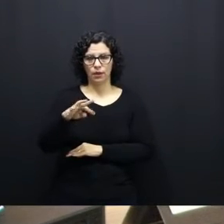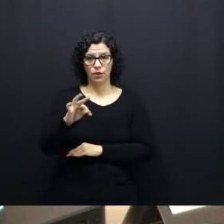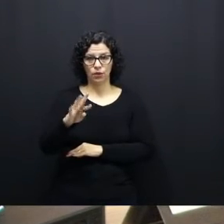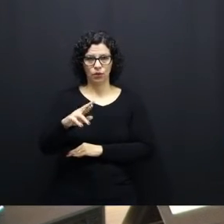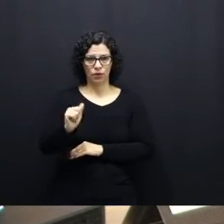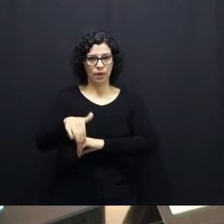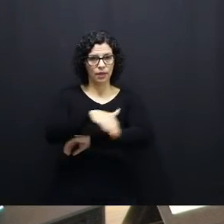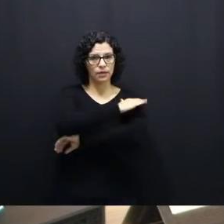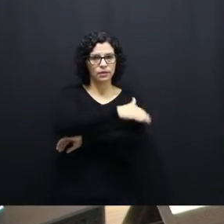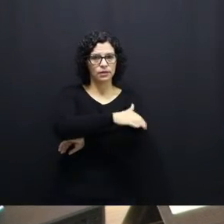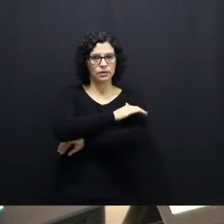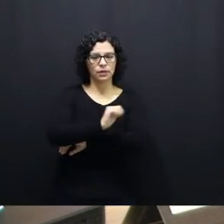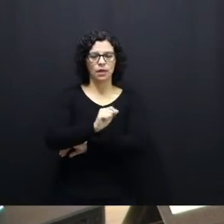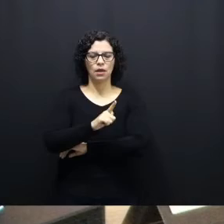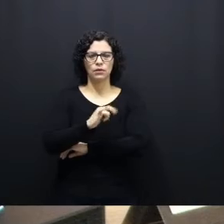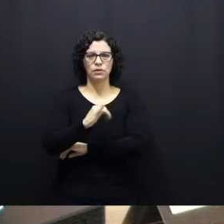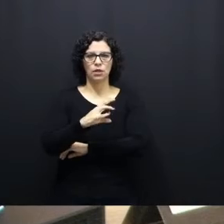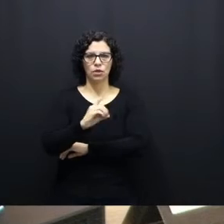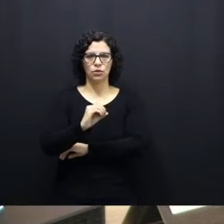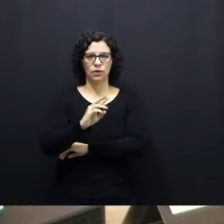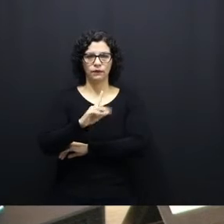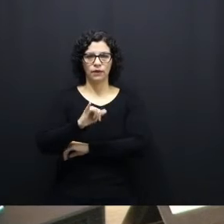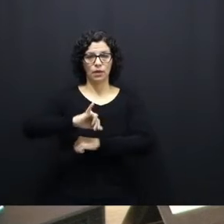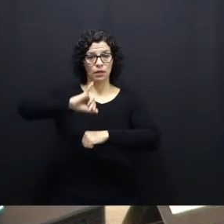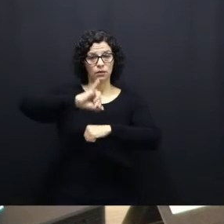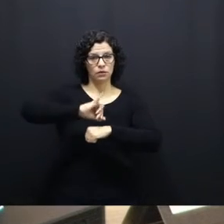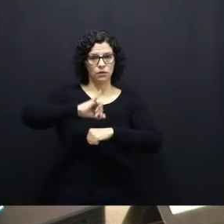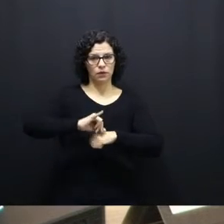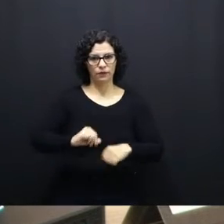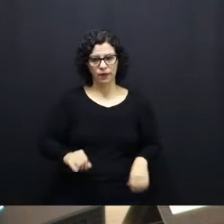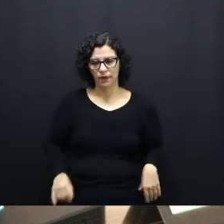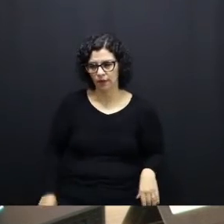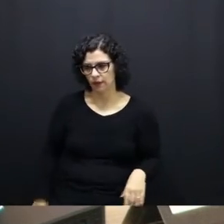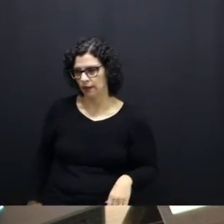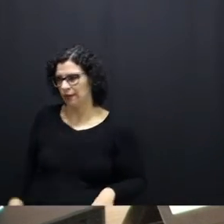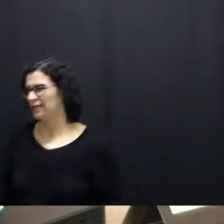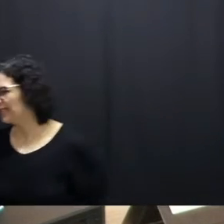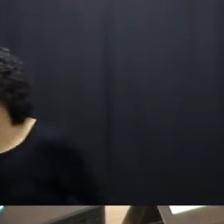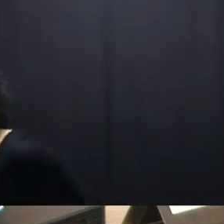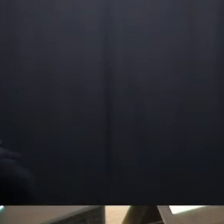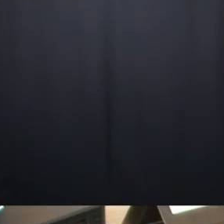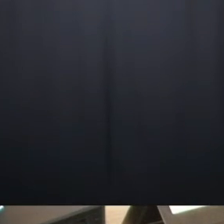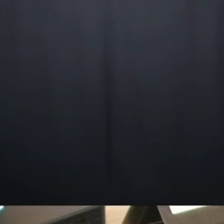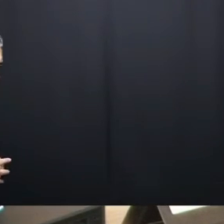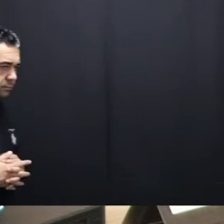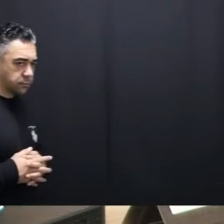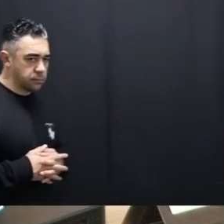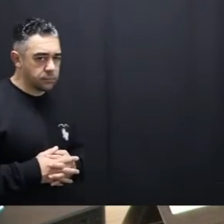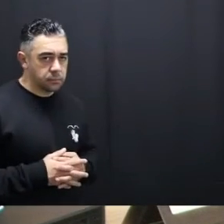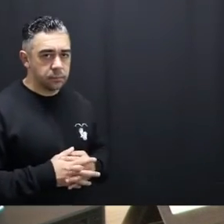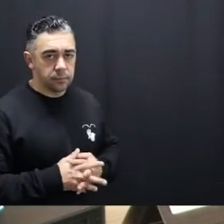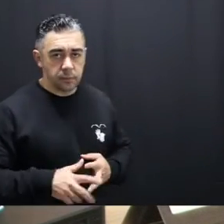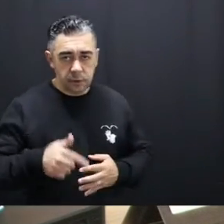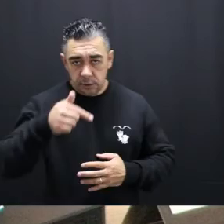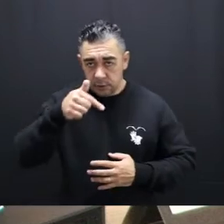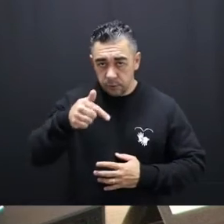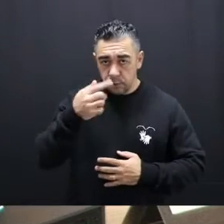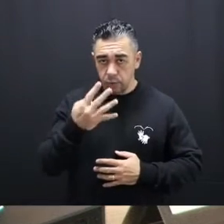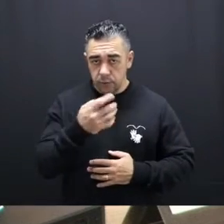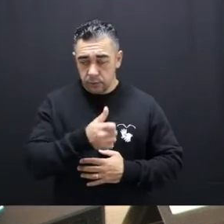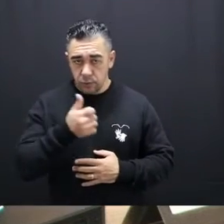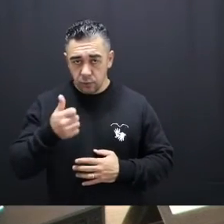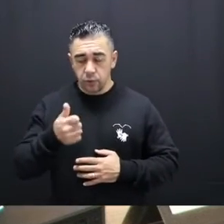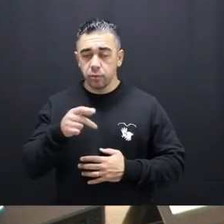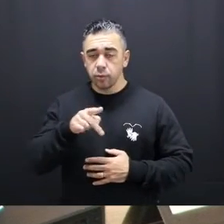Rua alcídio Viana no bairro Centro indicação 7412 2022 Vereador Professor